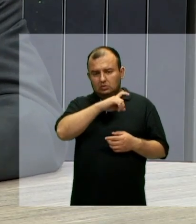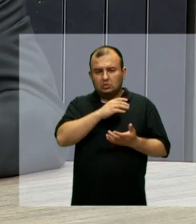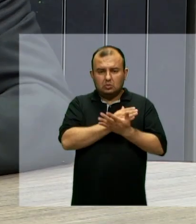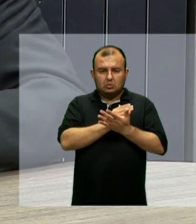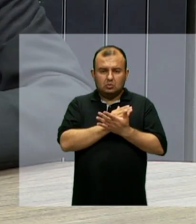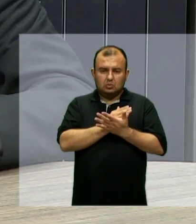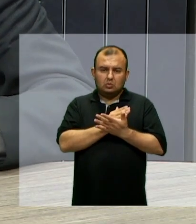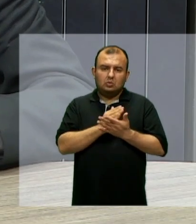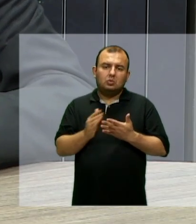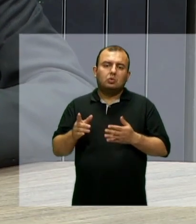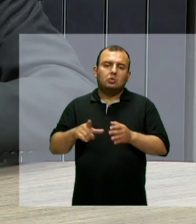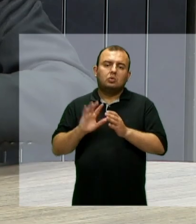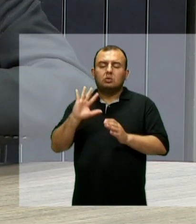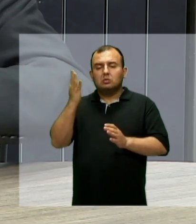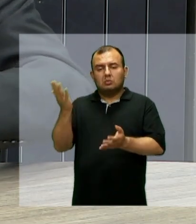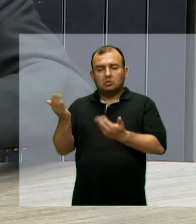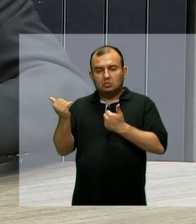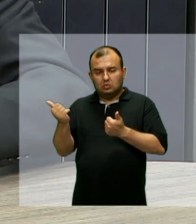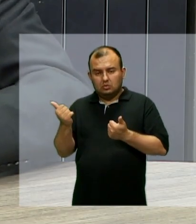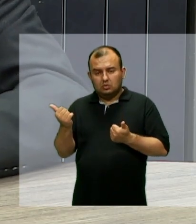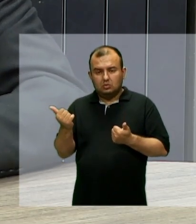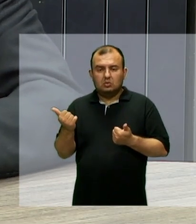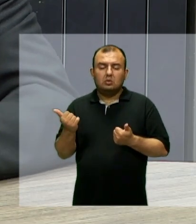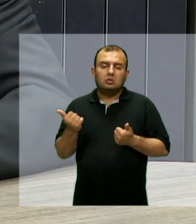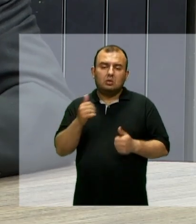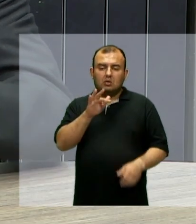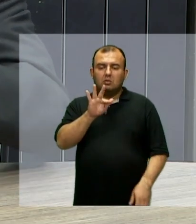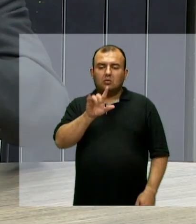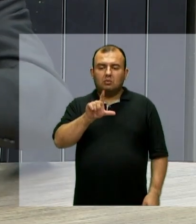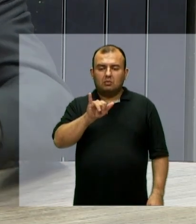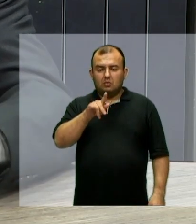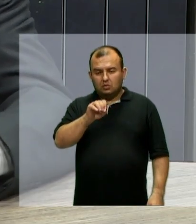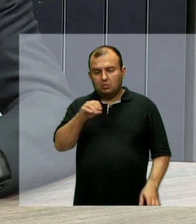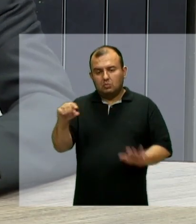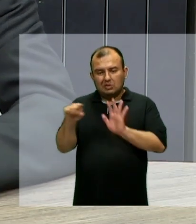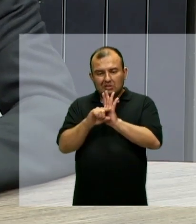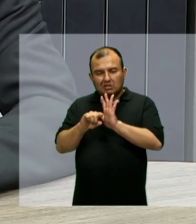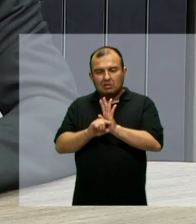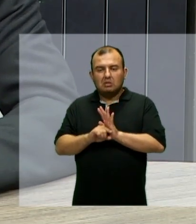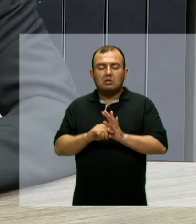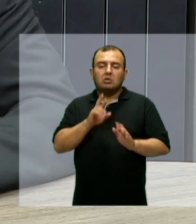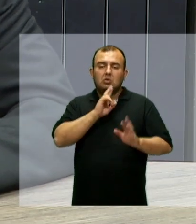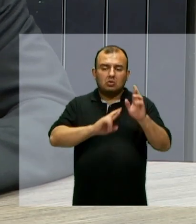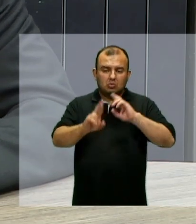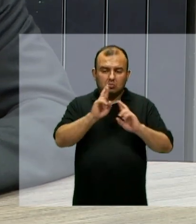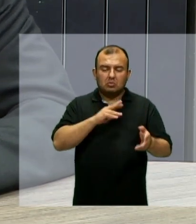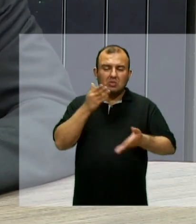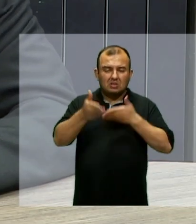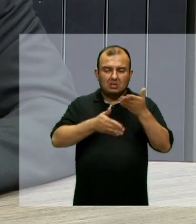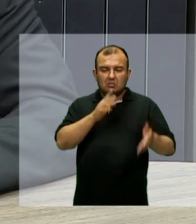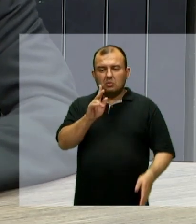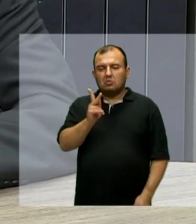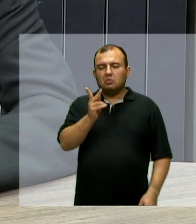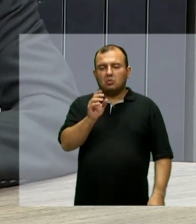acometem pacientes mais jovens, chamados triplo negativos, que não respondem a tratamento hormonal, nem a